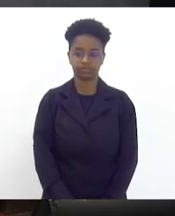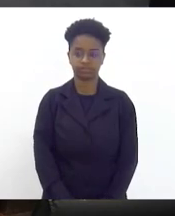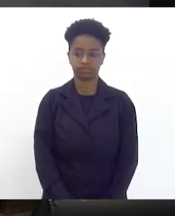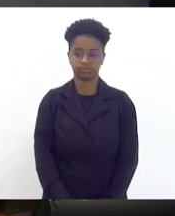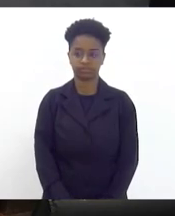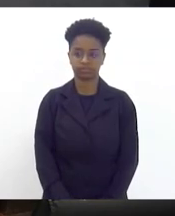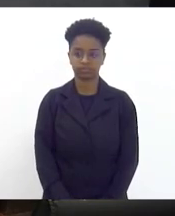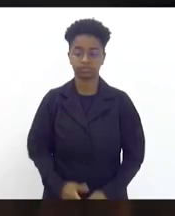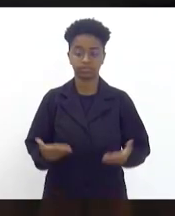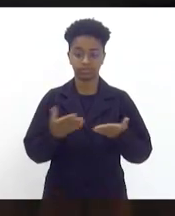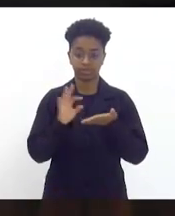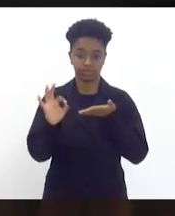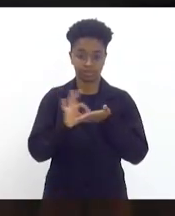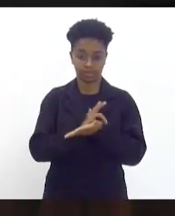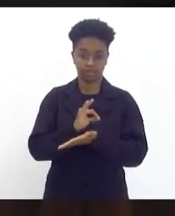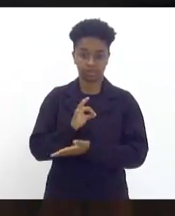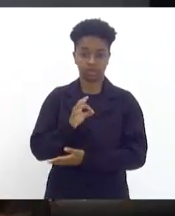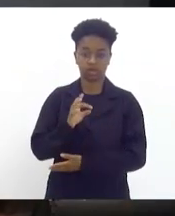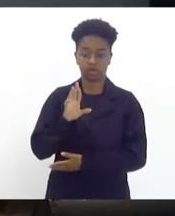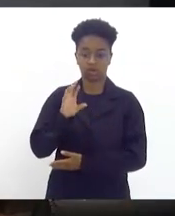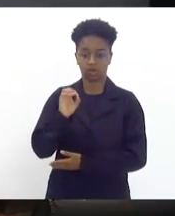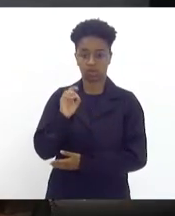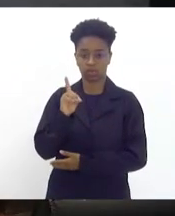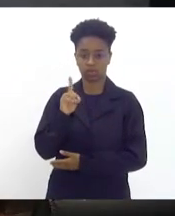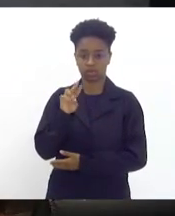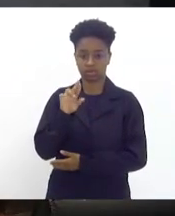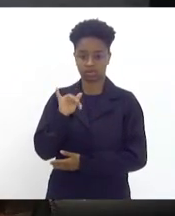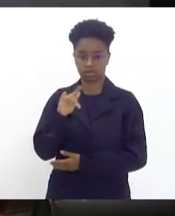o prósperador escrito Deputado Rodrigo Amorim